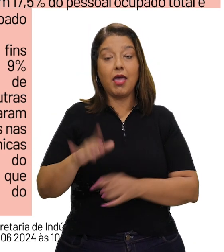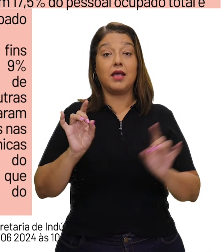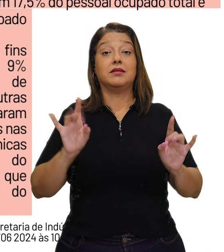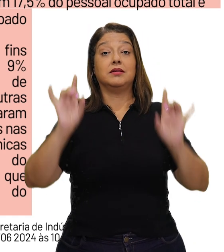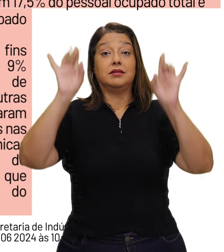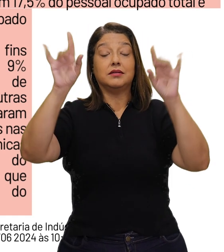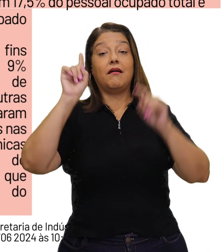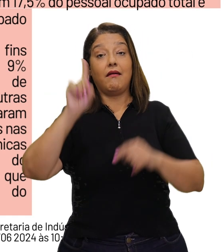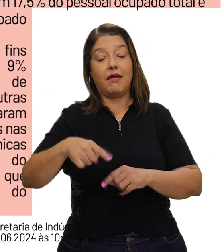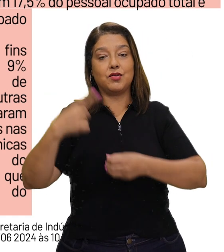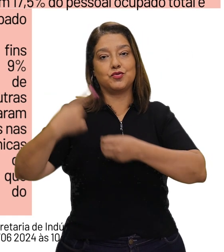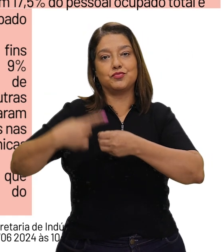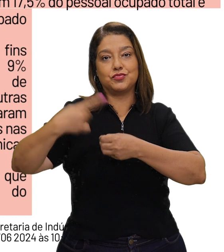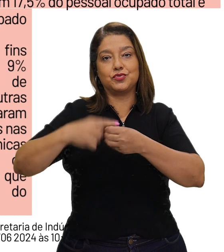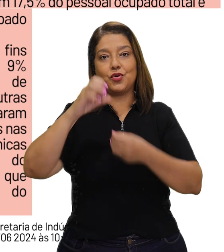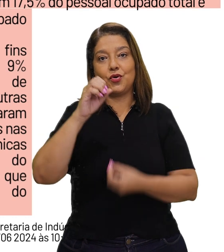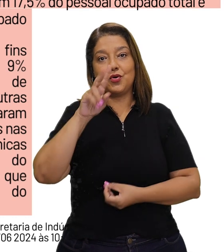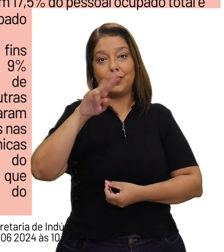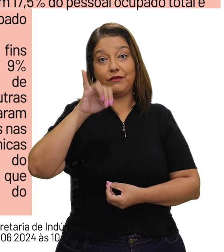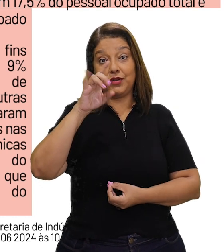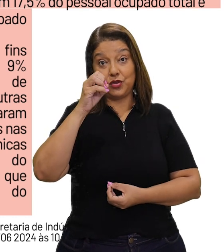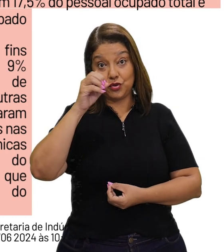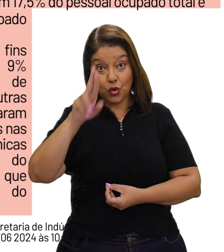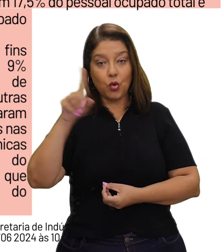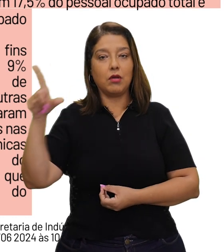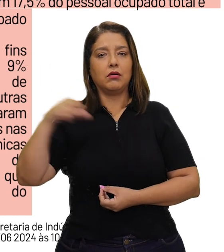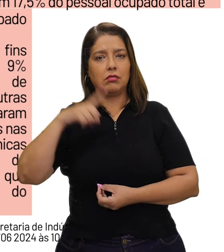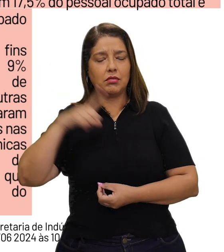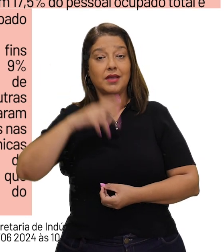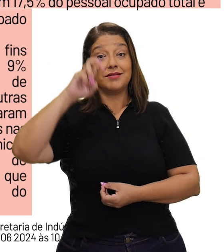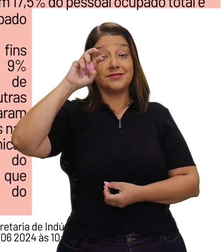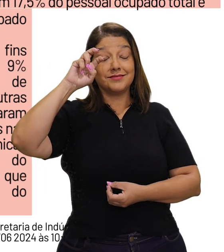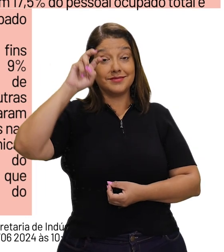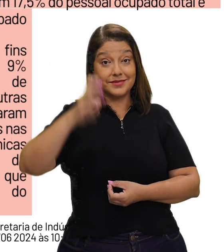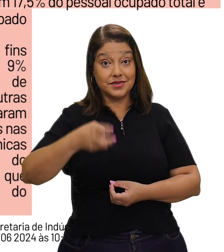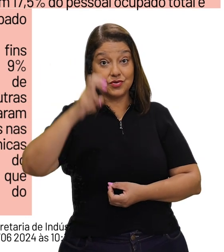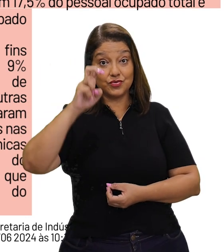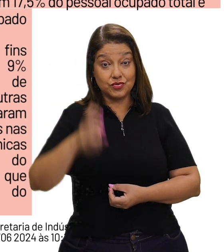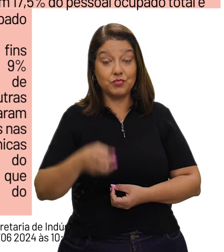de Ouvidor, que registrou R$